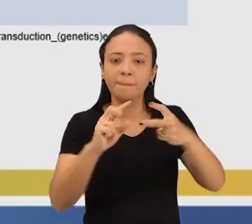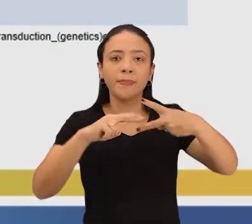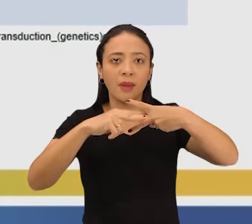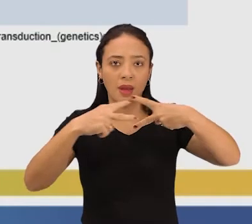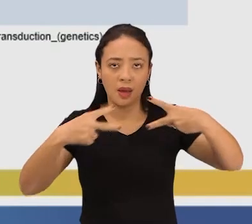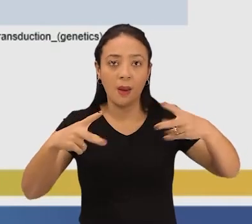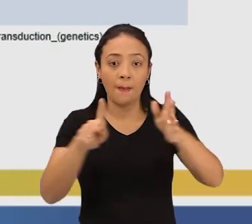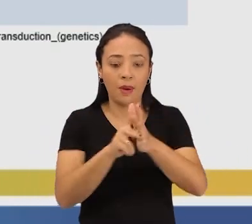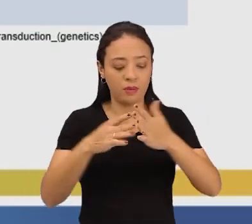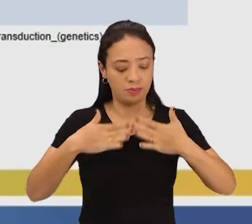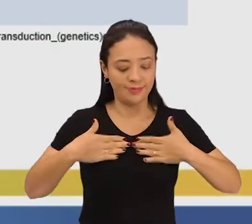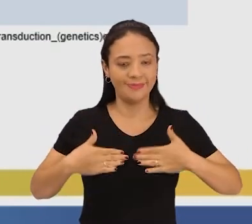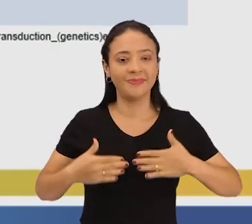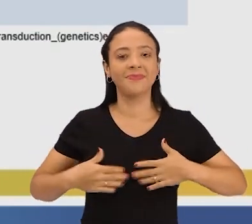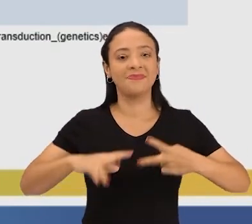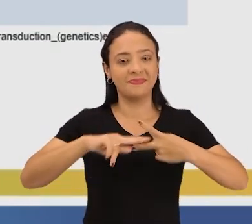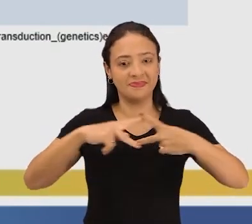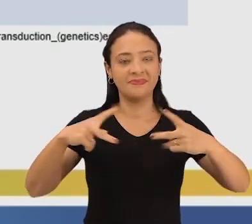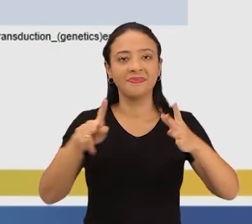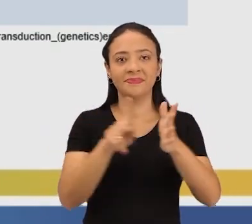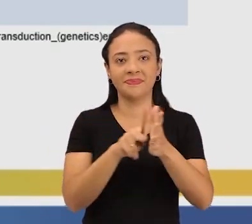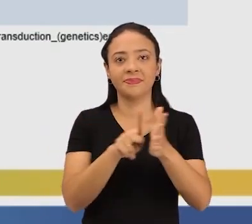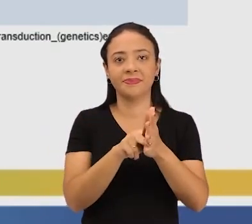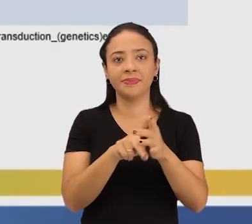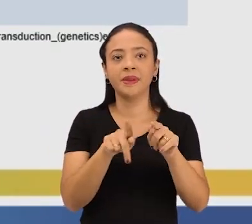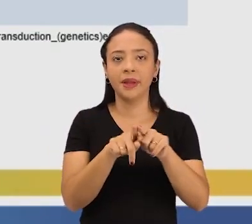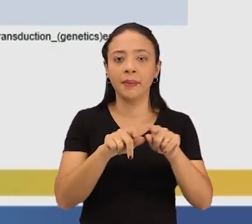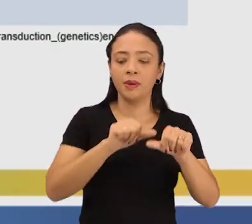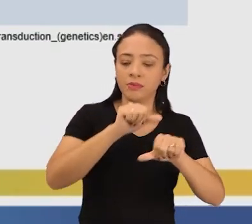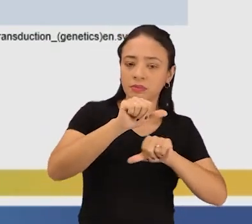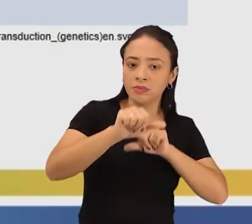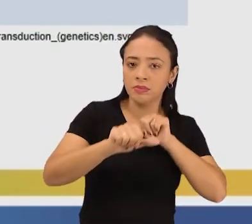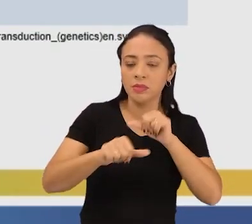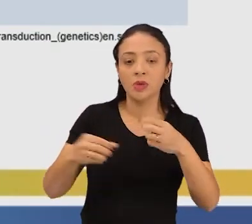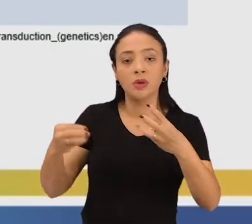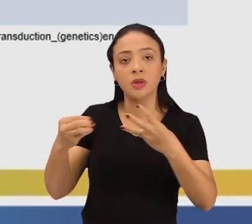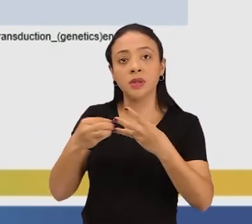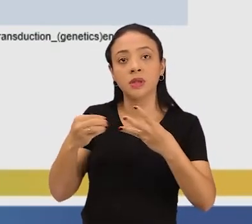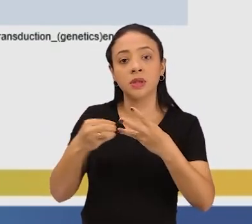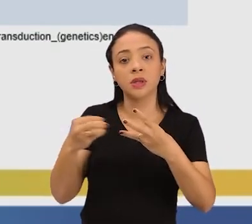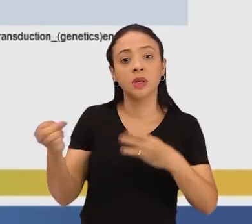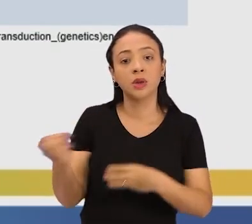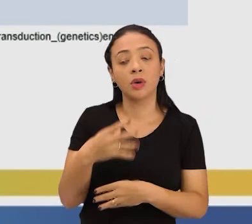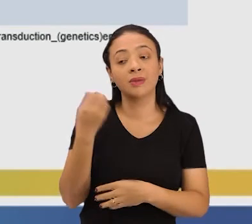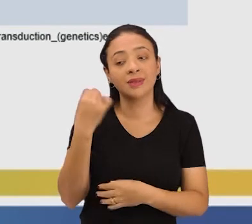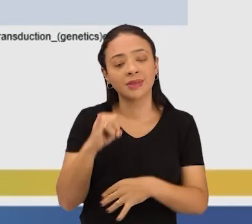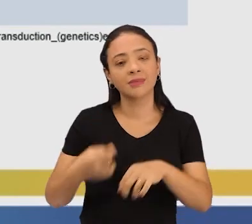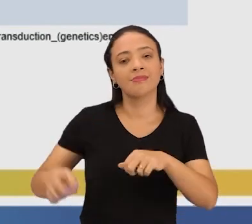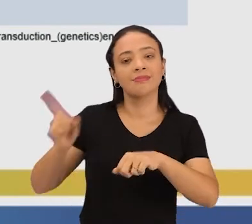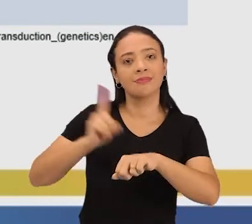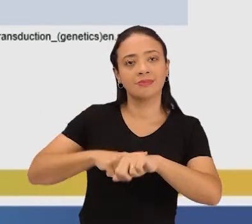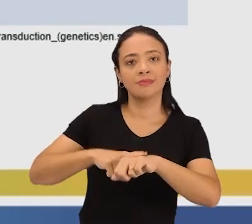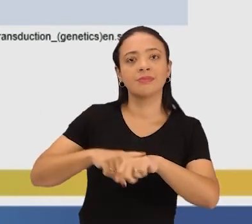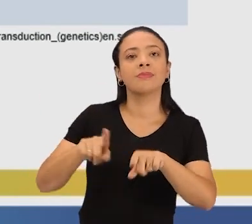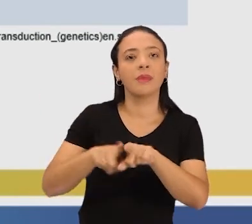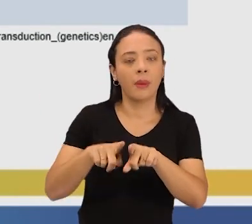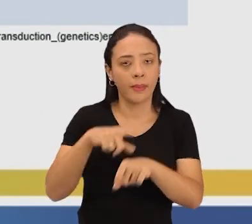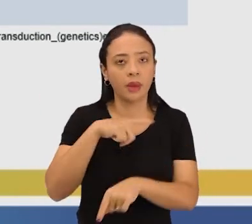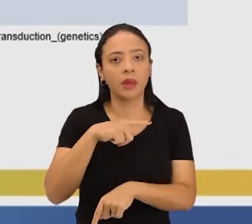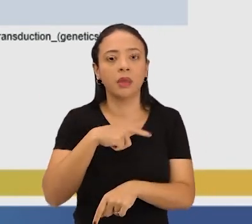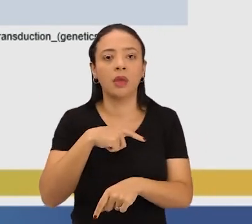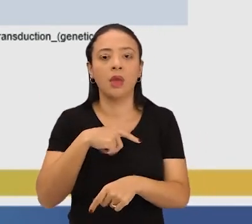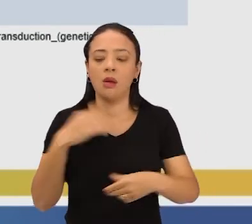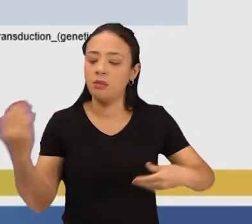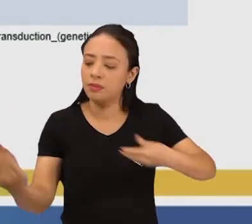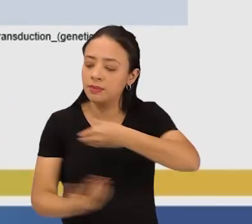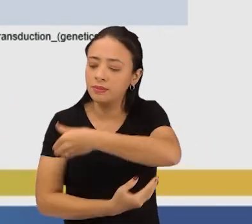ao seu próprio DNA e aí vai transferir para uma célula quando ela é infectada. Então aqui também eu tenho aí a